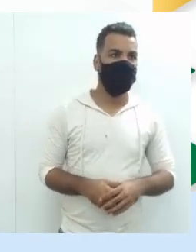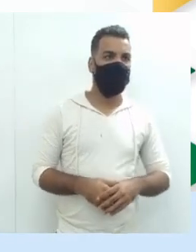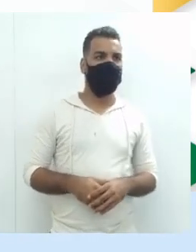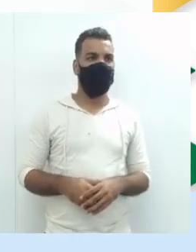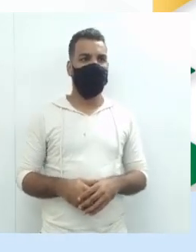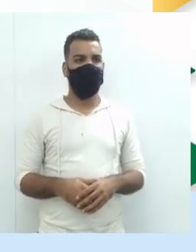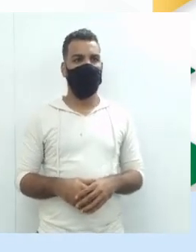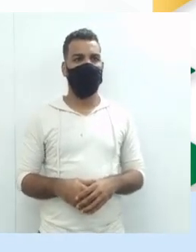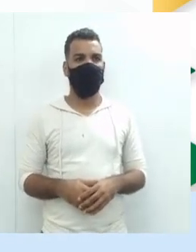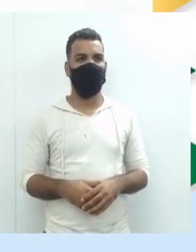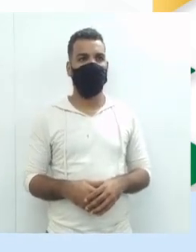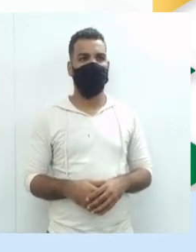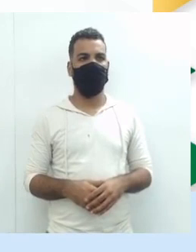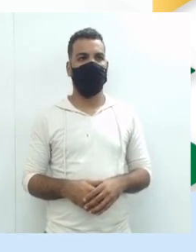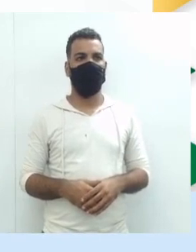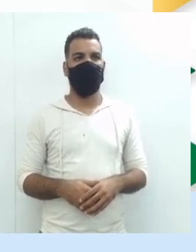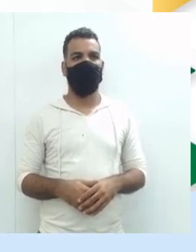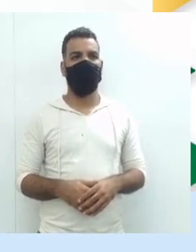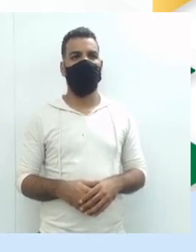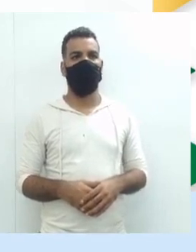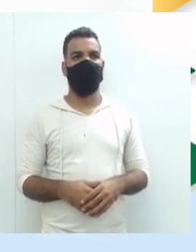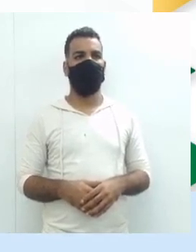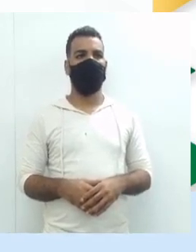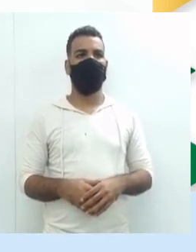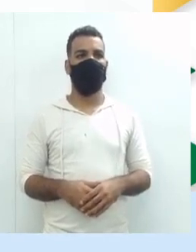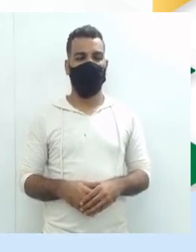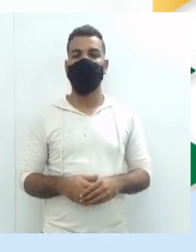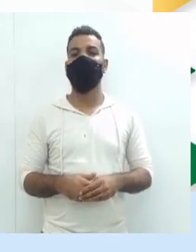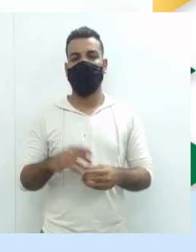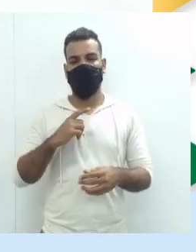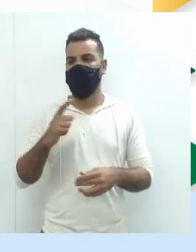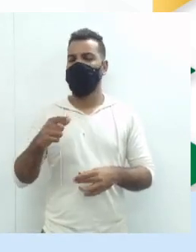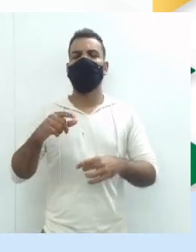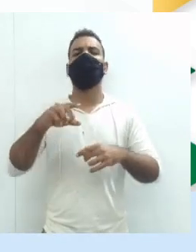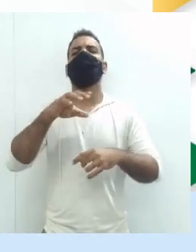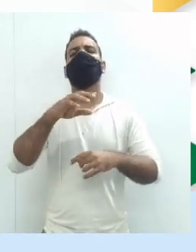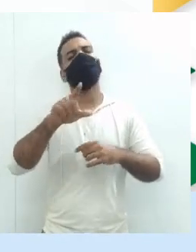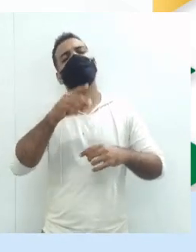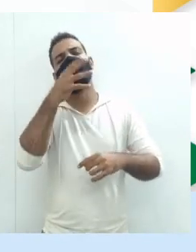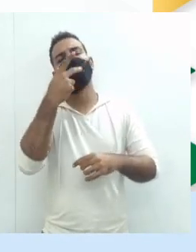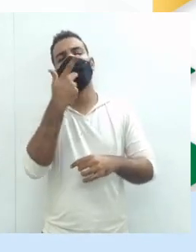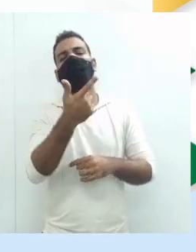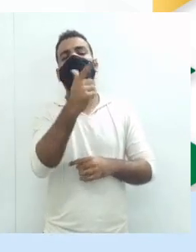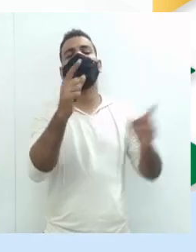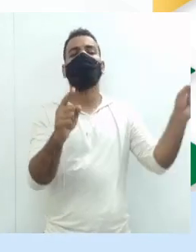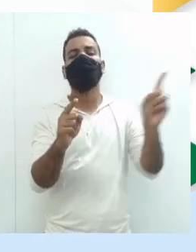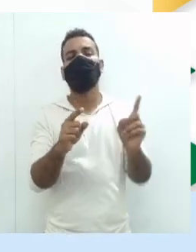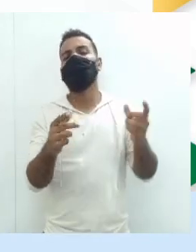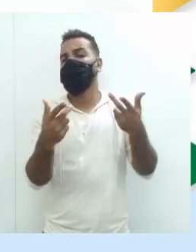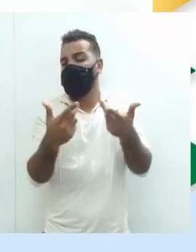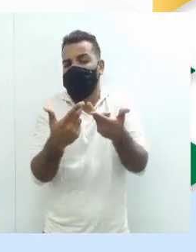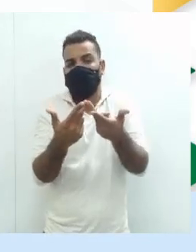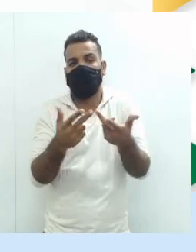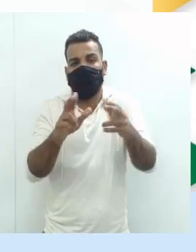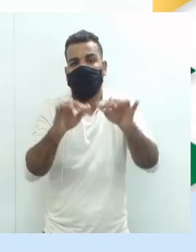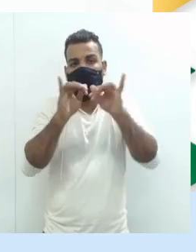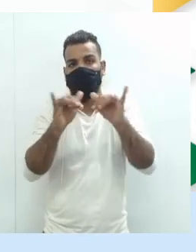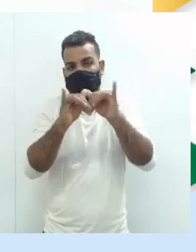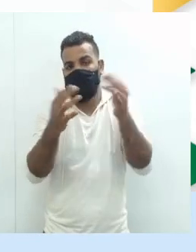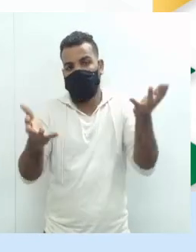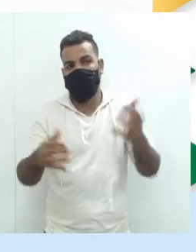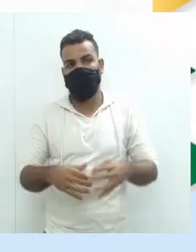não são do português e acabam entrando no nosso universo de língua portuguesa por conta desse uso, né? Da